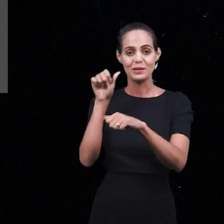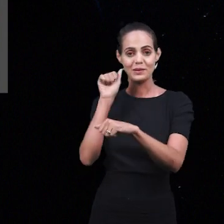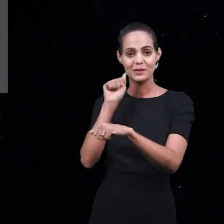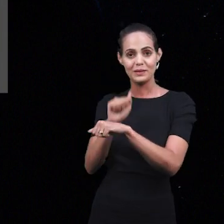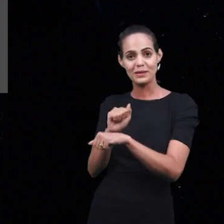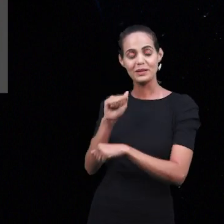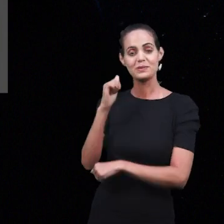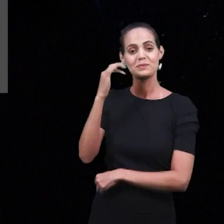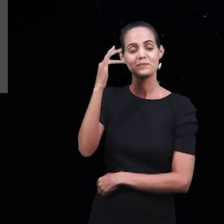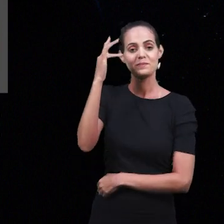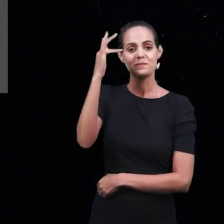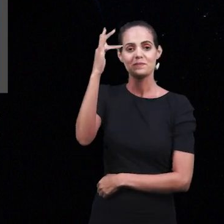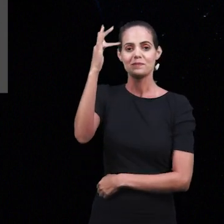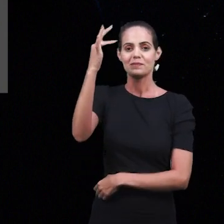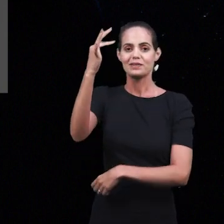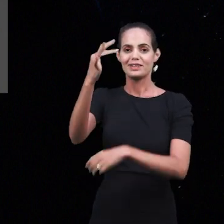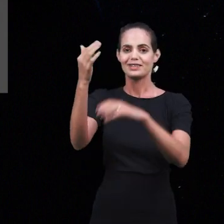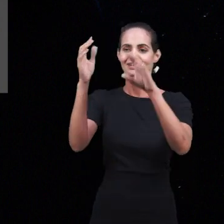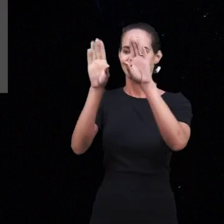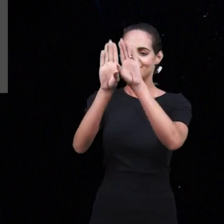esperança do